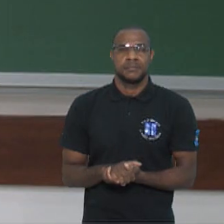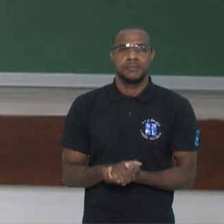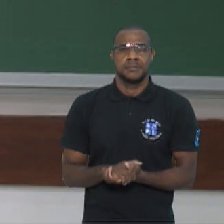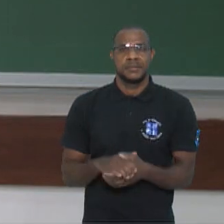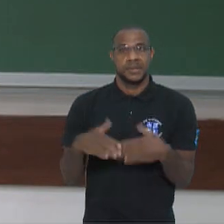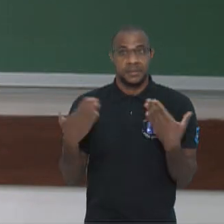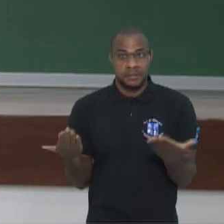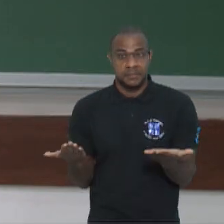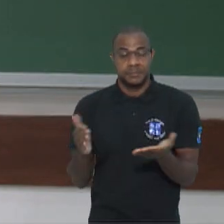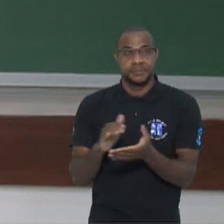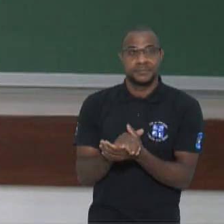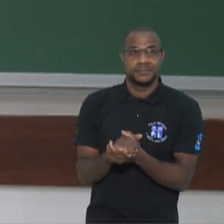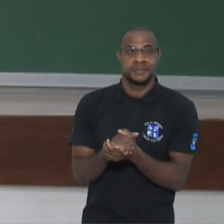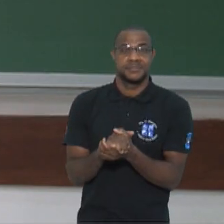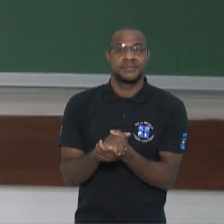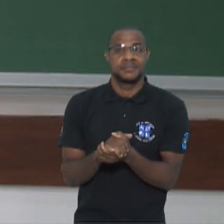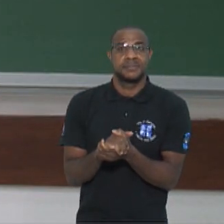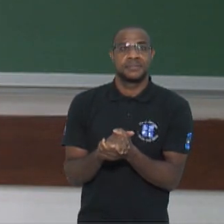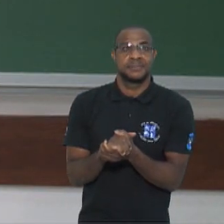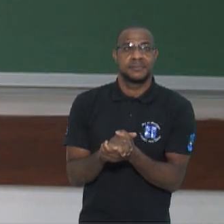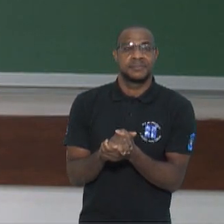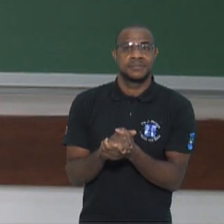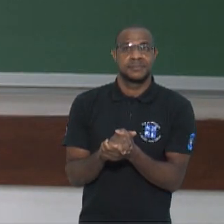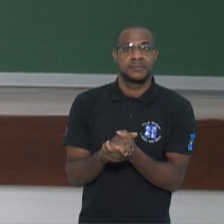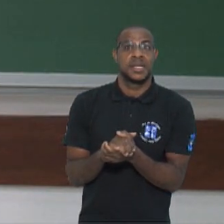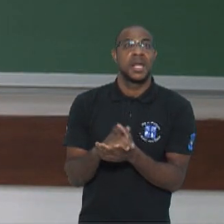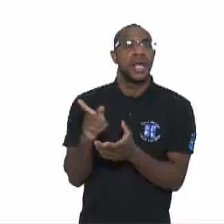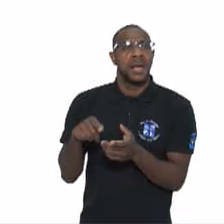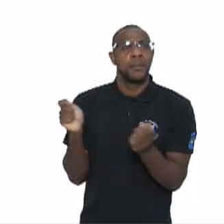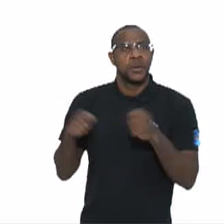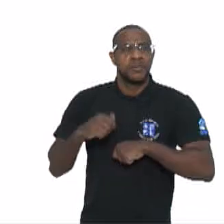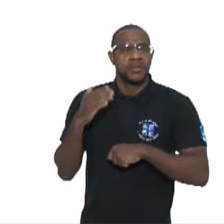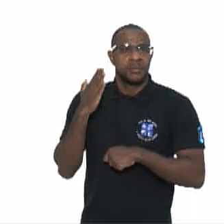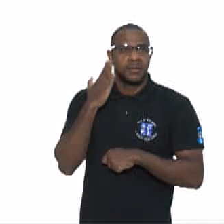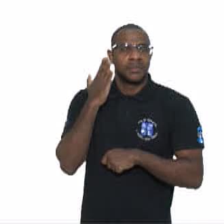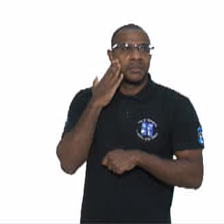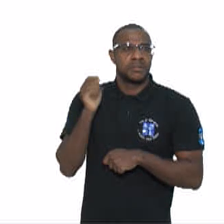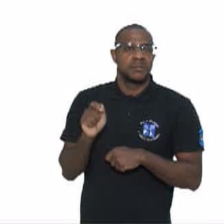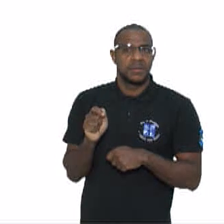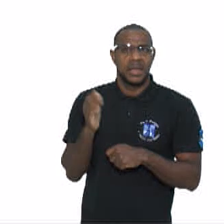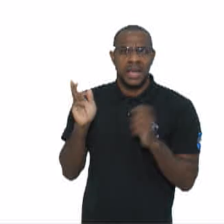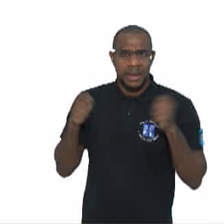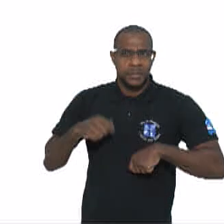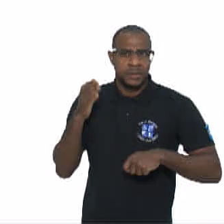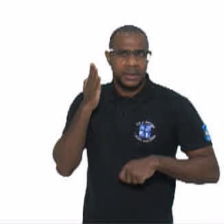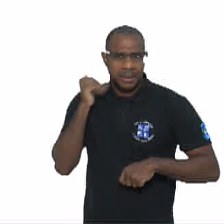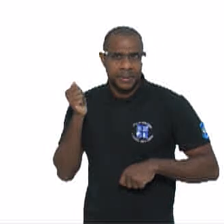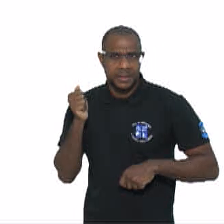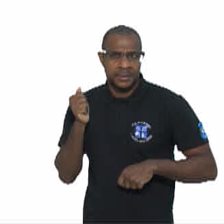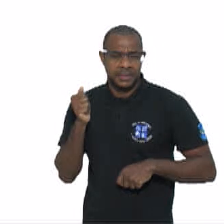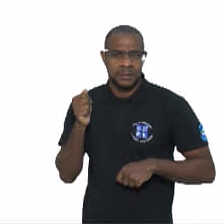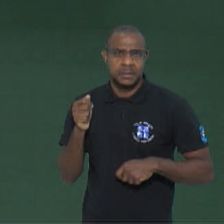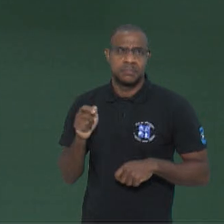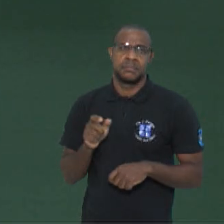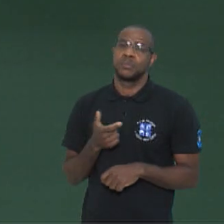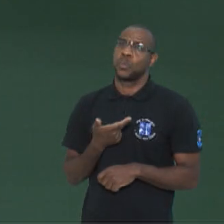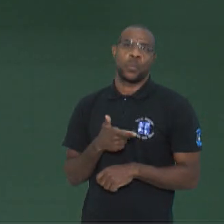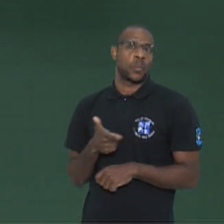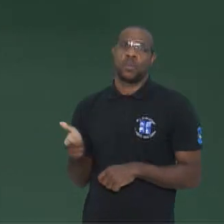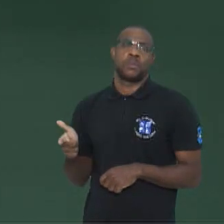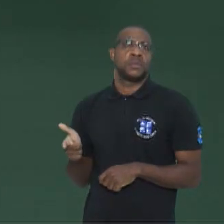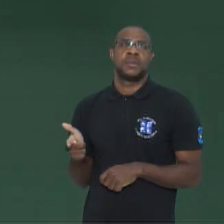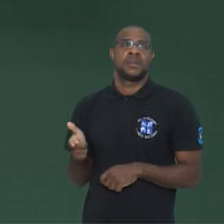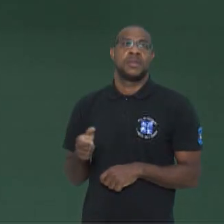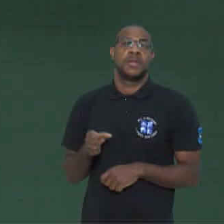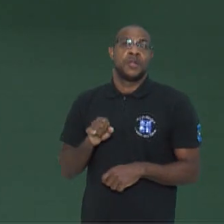Vamos lá, galerinha? Então, é possível saber? Não, né? Claro, a não ser que vocês tenham